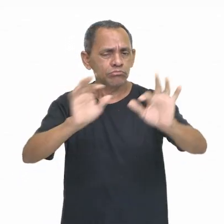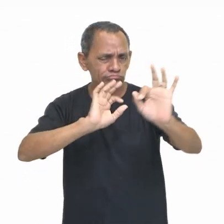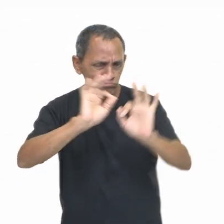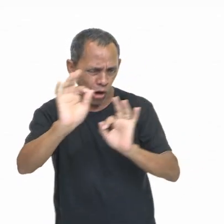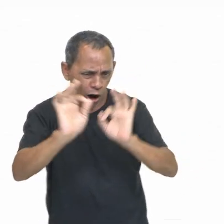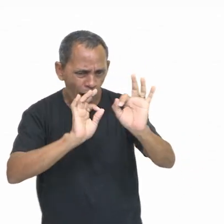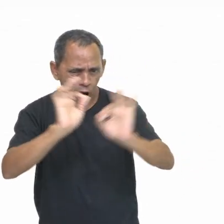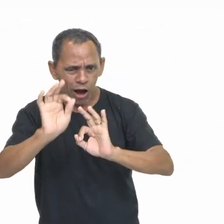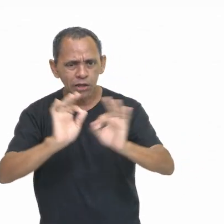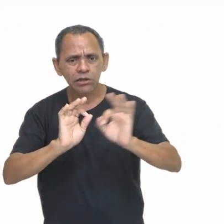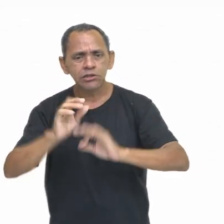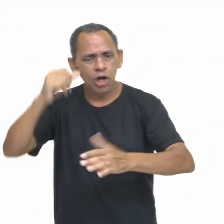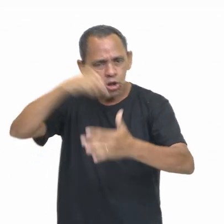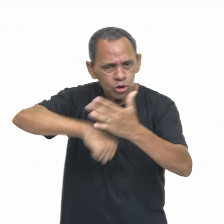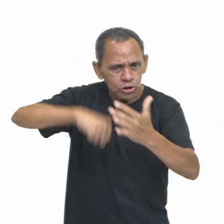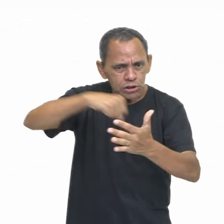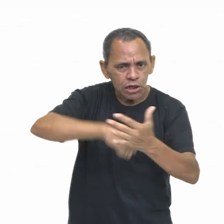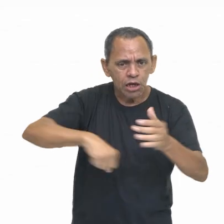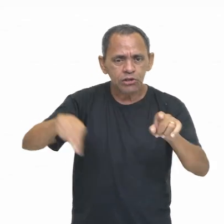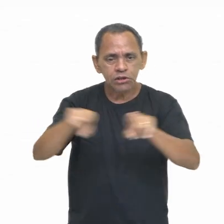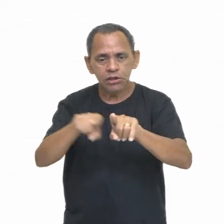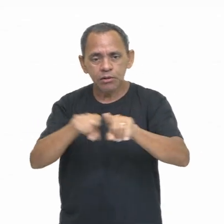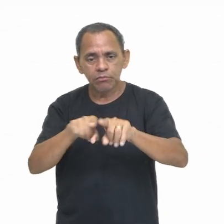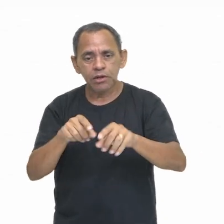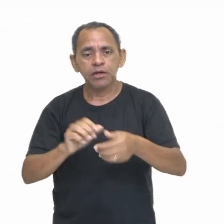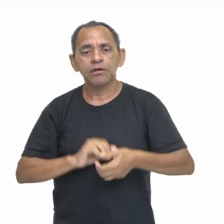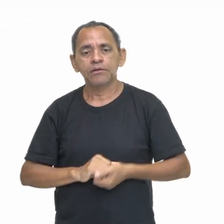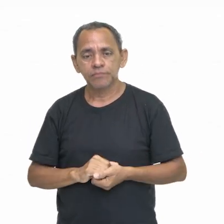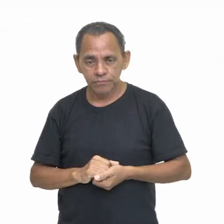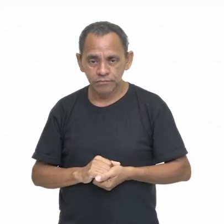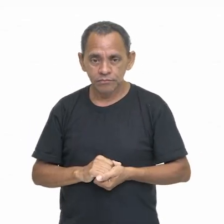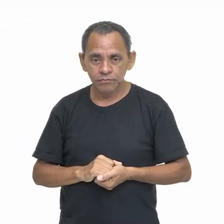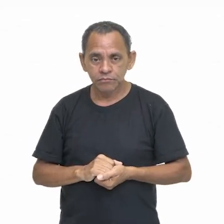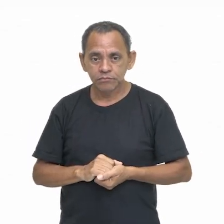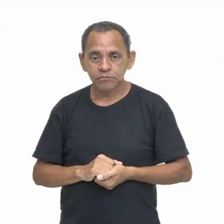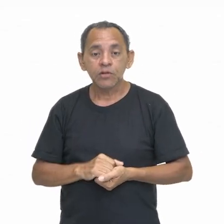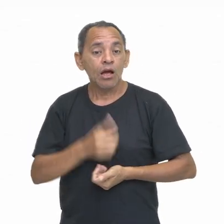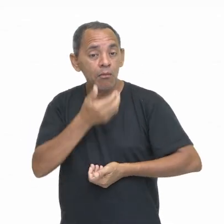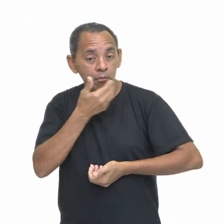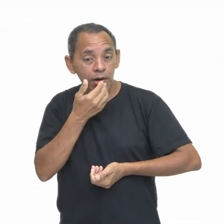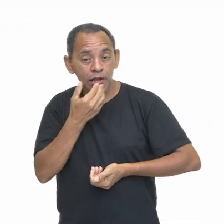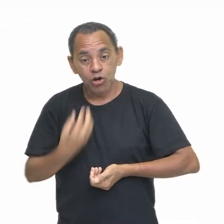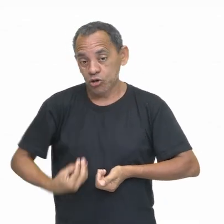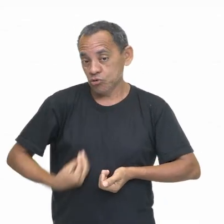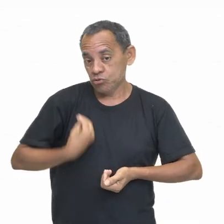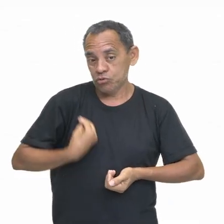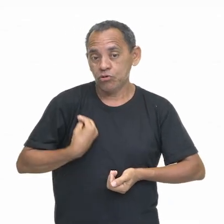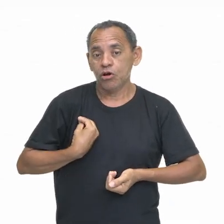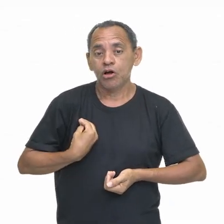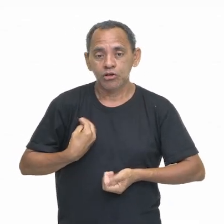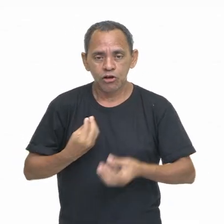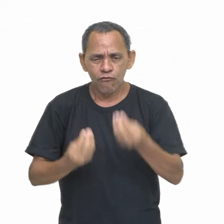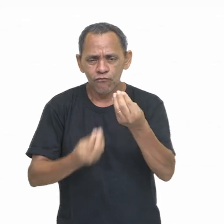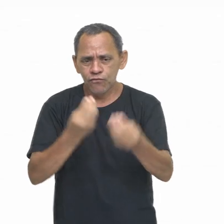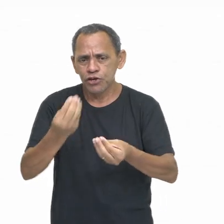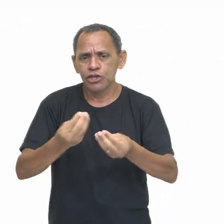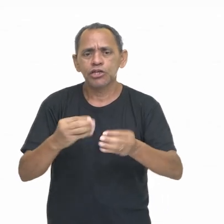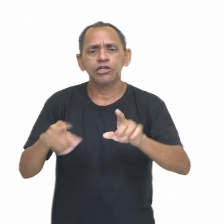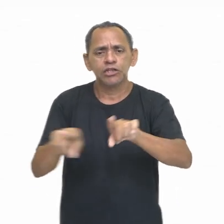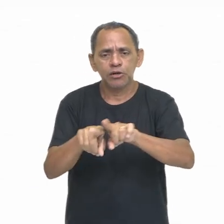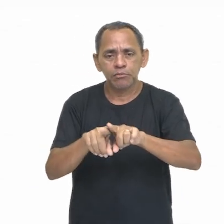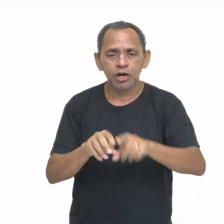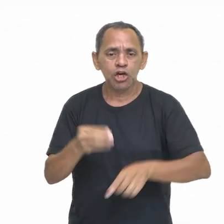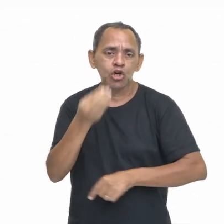movimentando, lutando cada vez mais pelas melhores terras, pelas